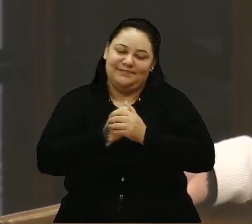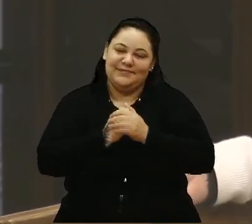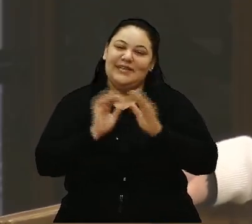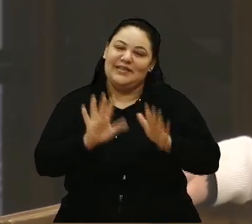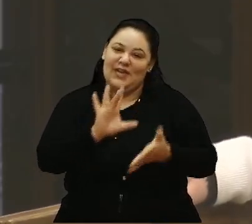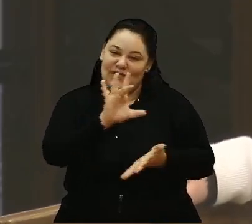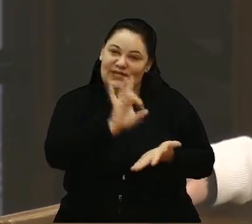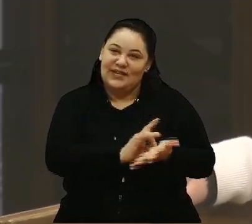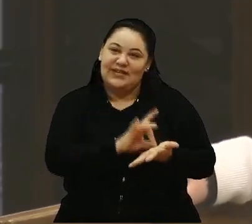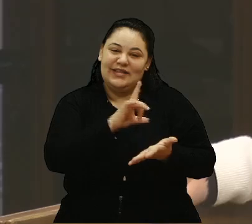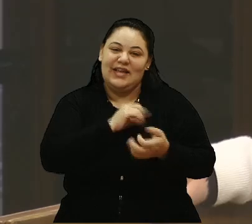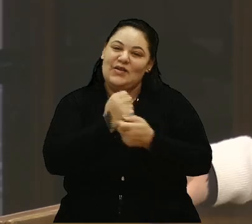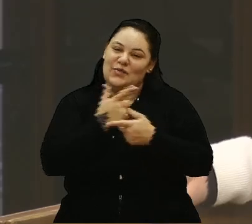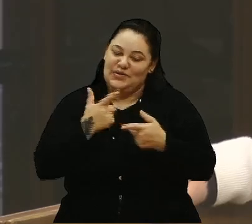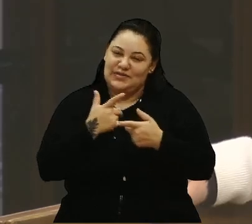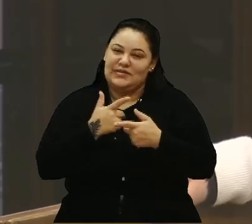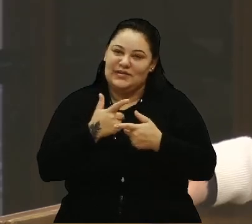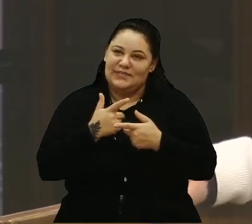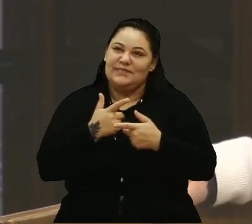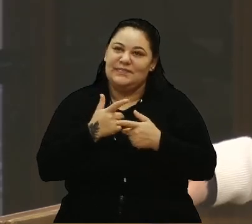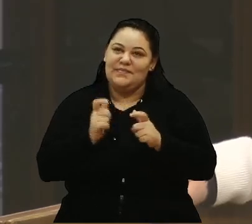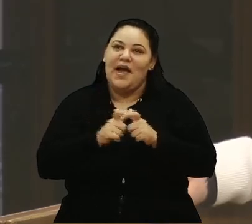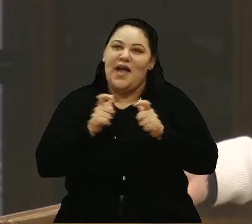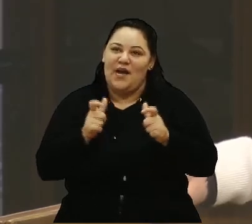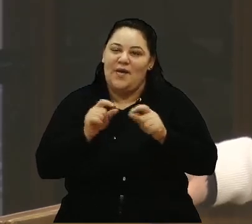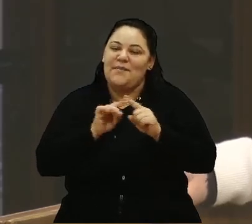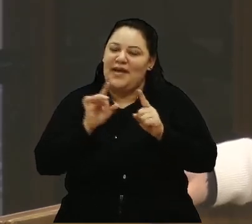registro, que tem coisas maiores, mas tem coisas bem